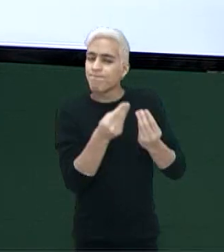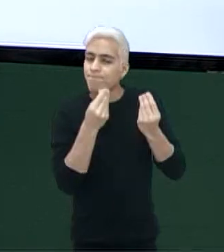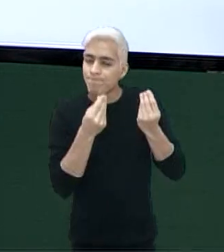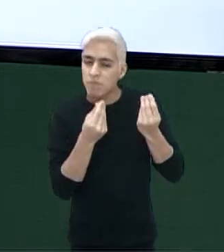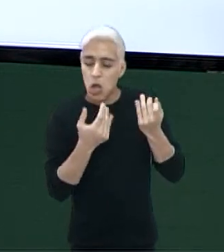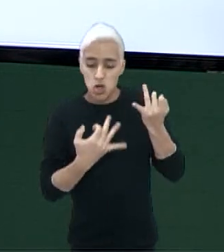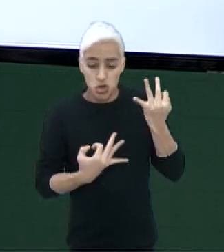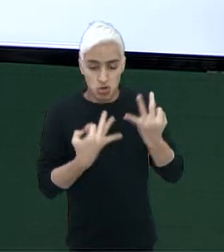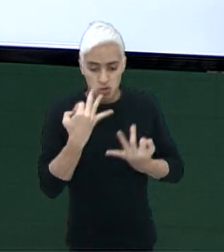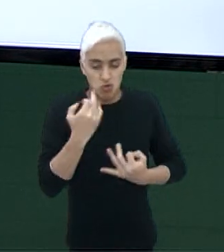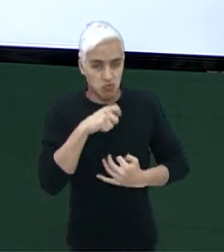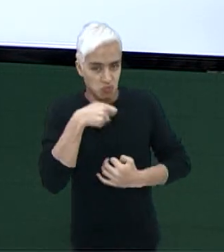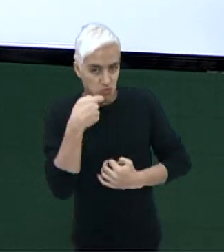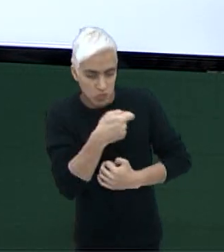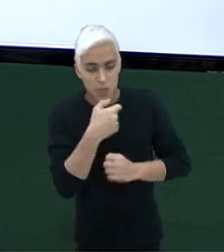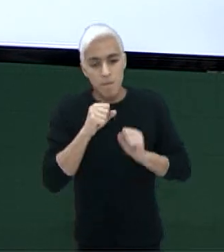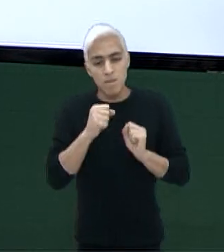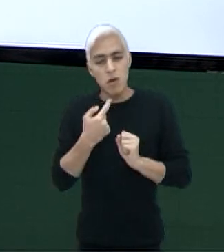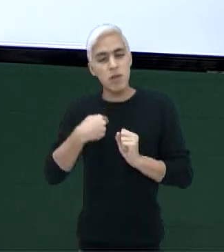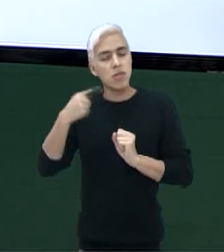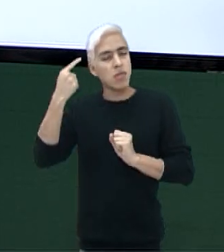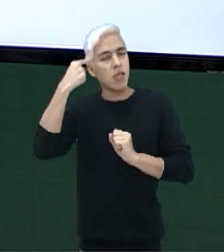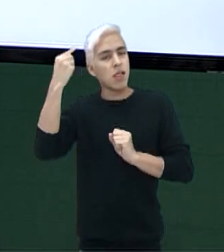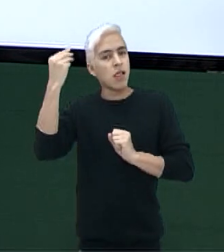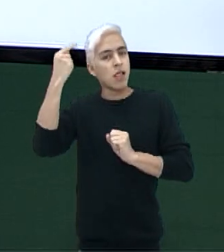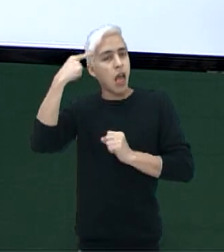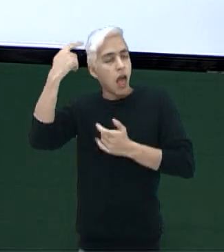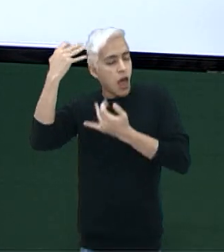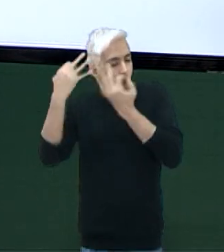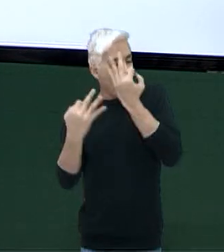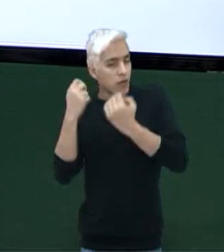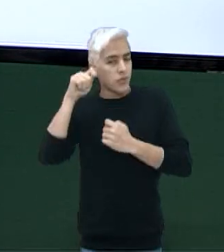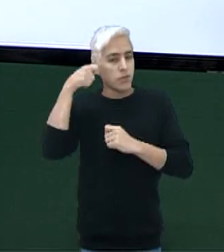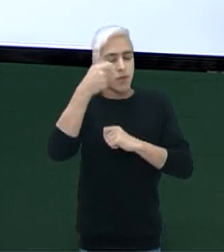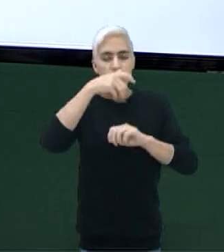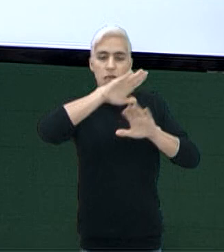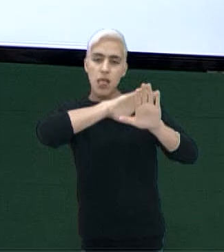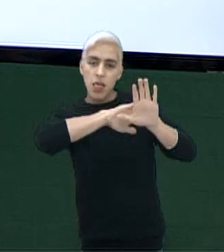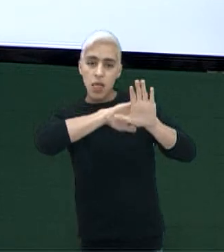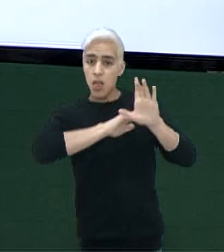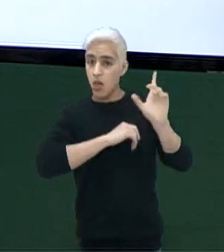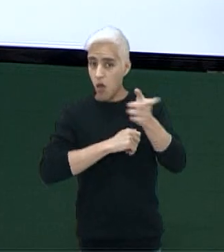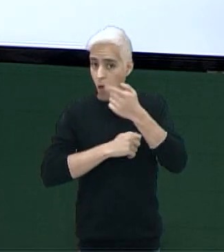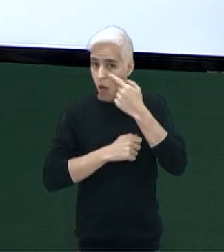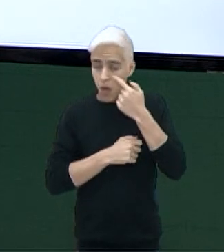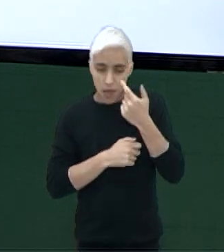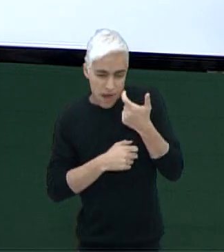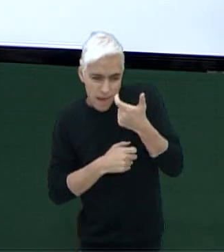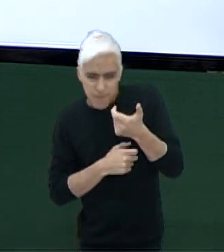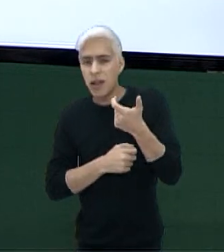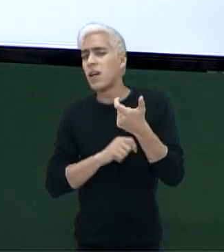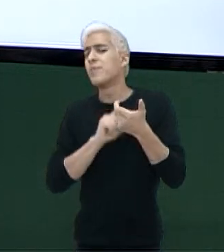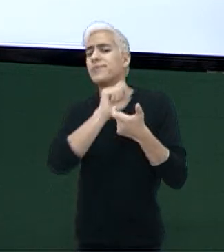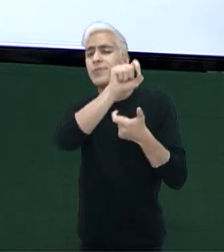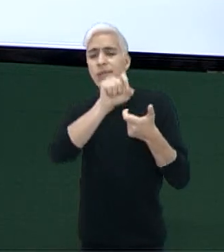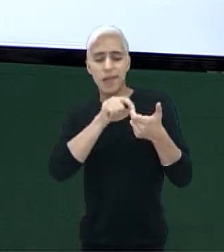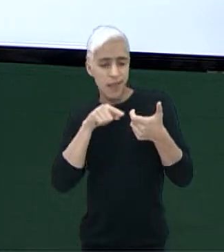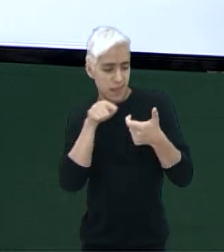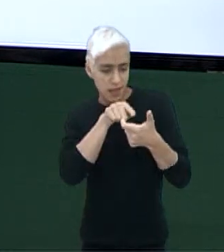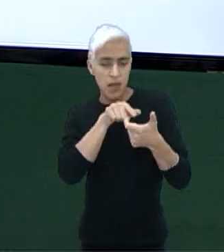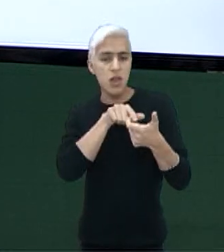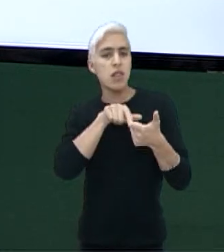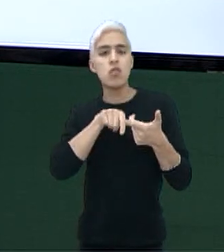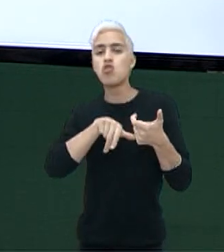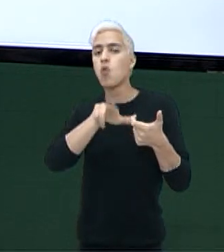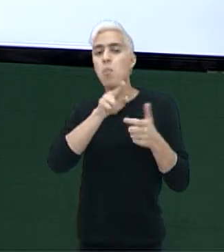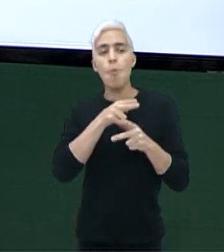estar trazendo uma ideia, um julgamento aí. Então, veja que a palavra, a gente já tem falado sobre isso, a palavra ela